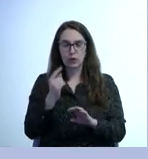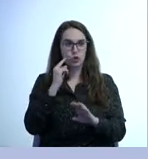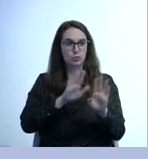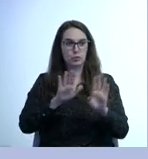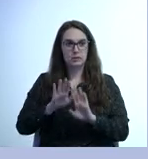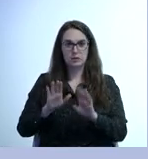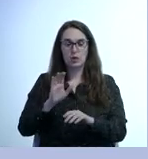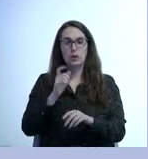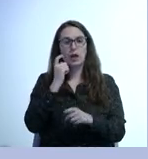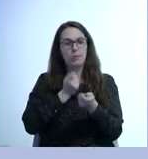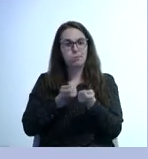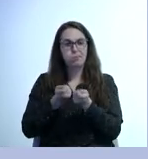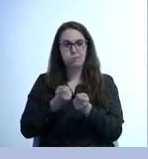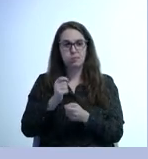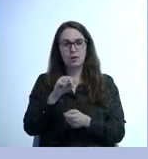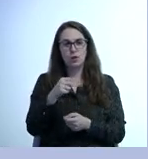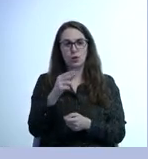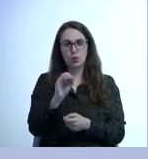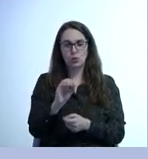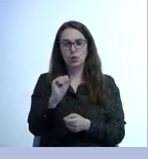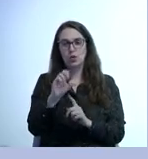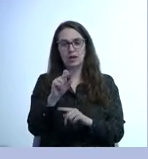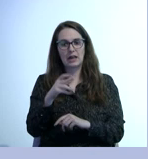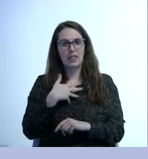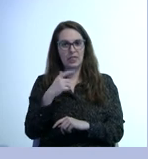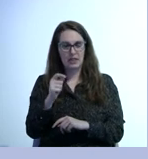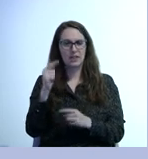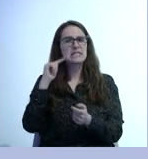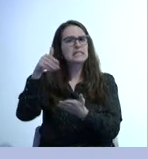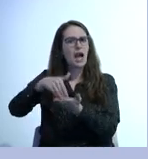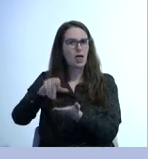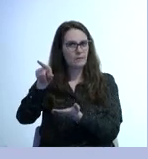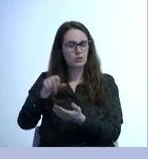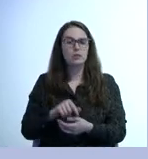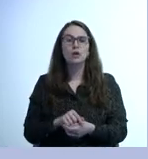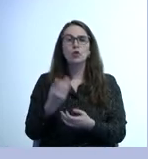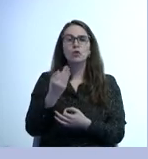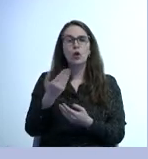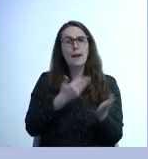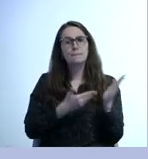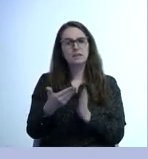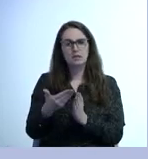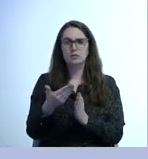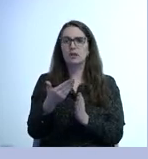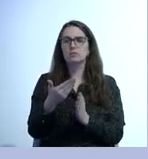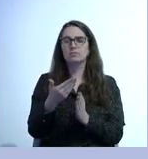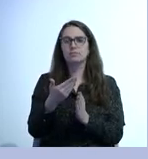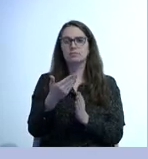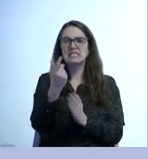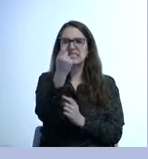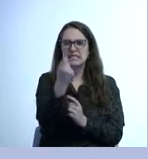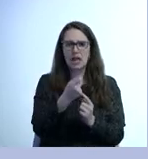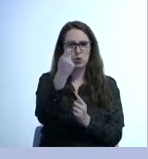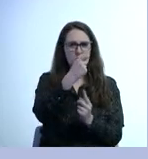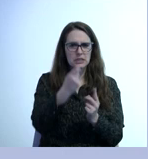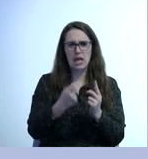com a curadoria de Nuno Grande em Serralves, onde eram apresentados muitíssimos desenhos,